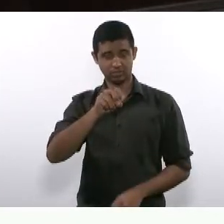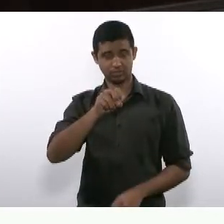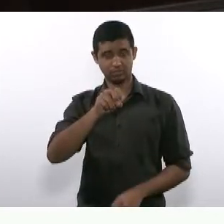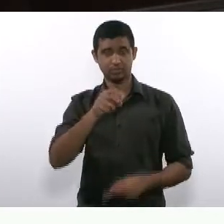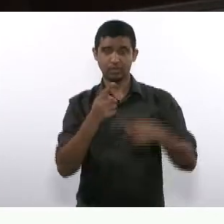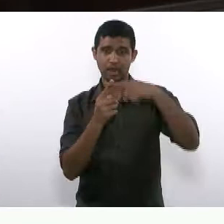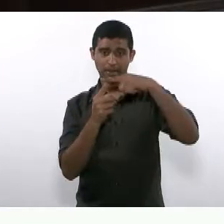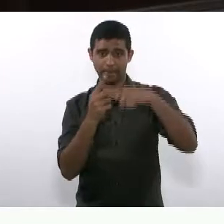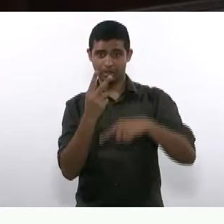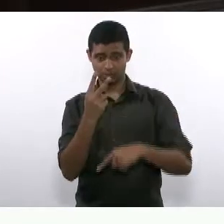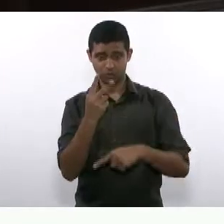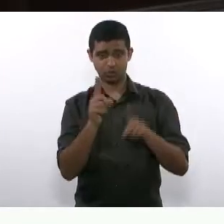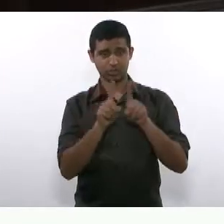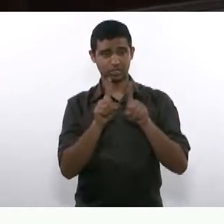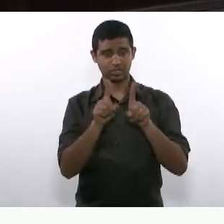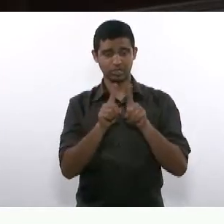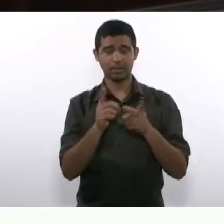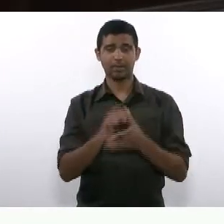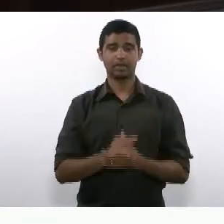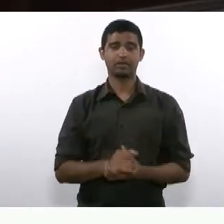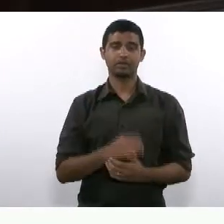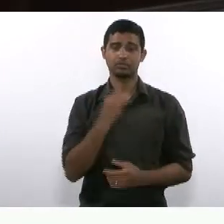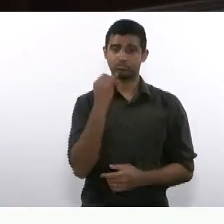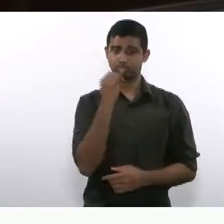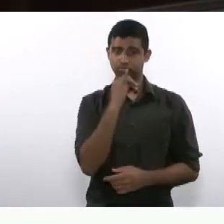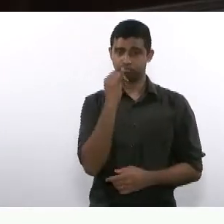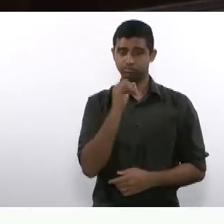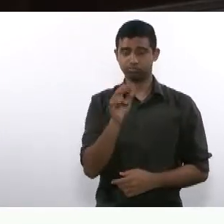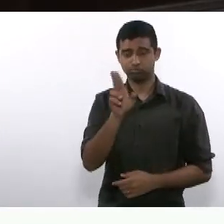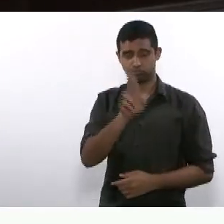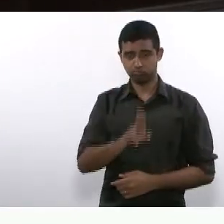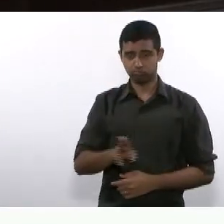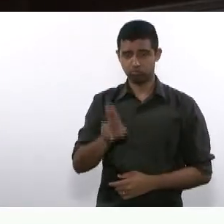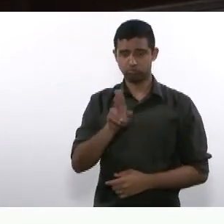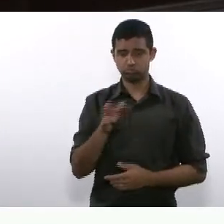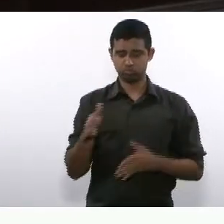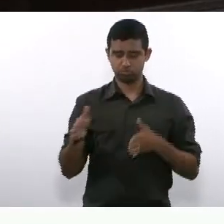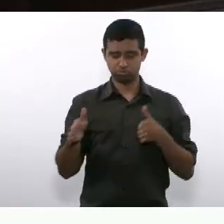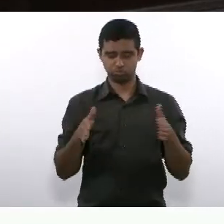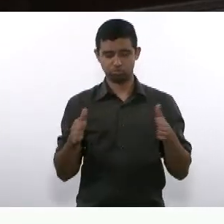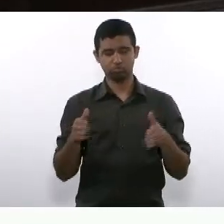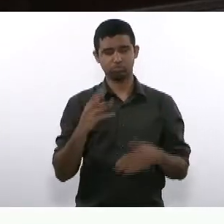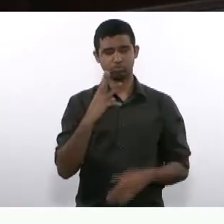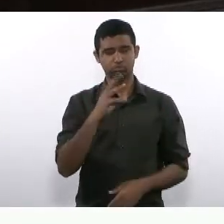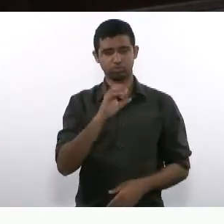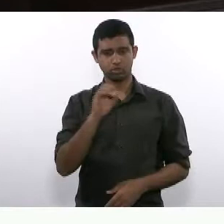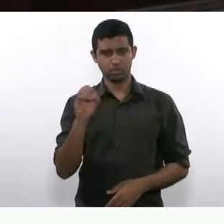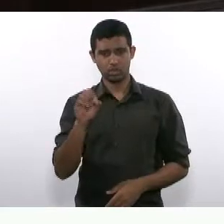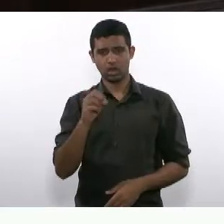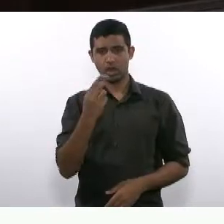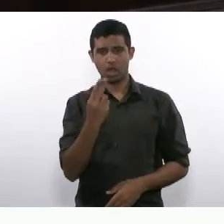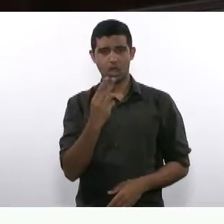2%, sobre energia consumida entre 300 e